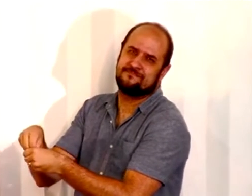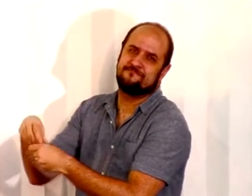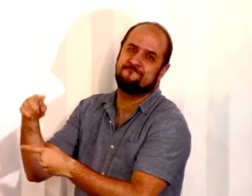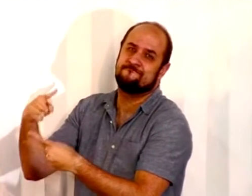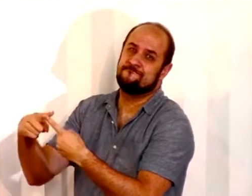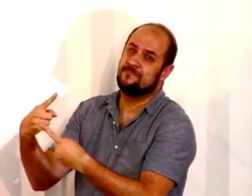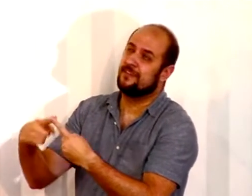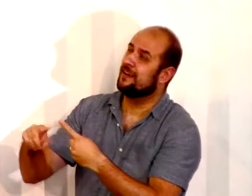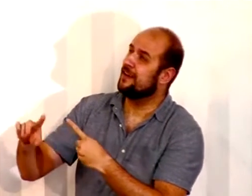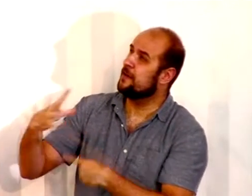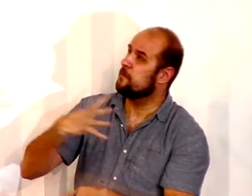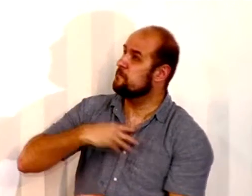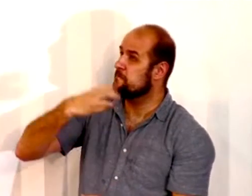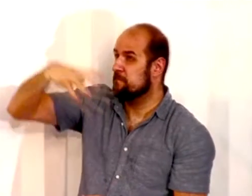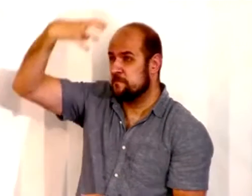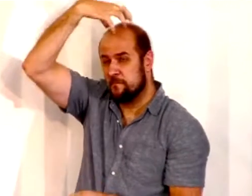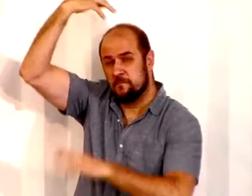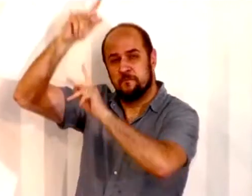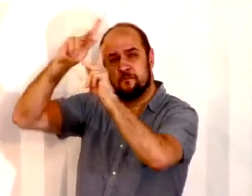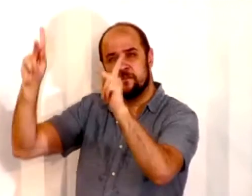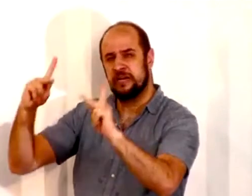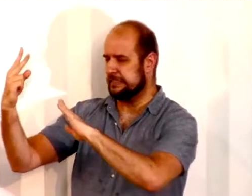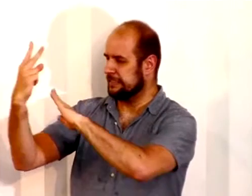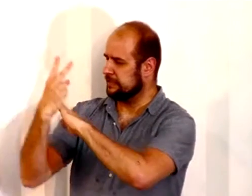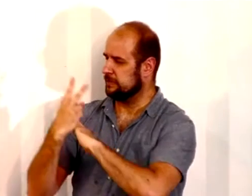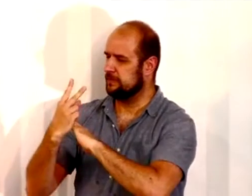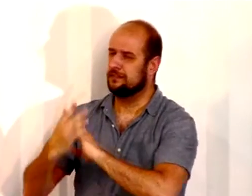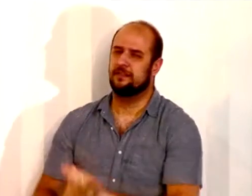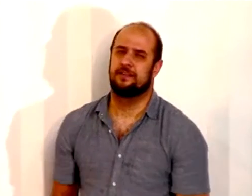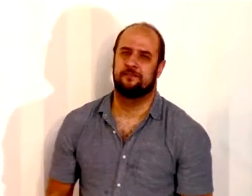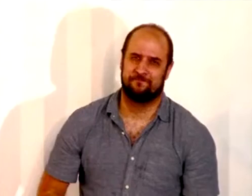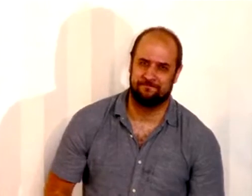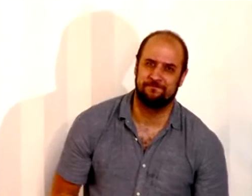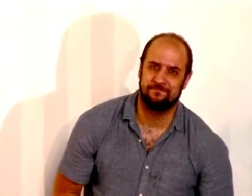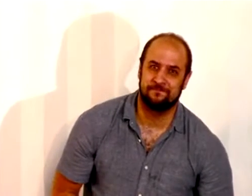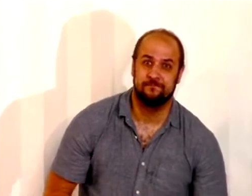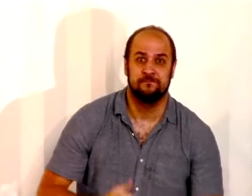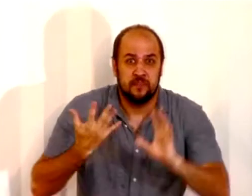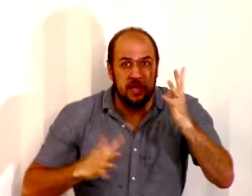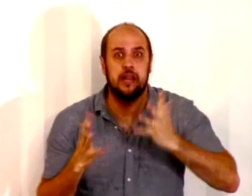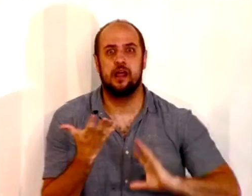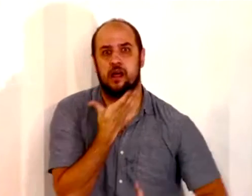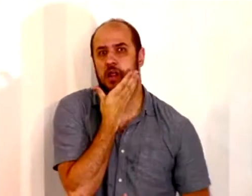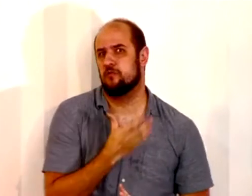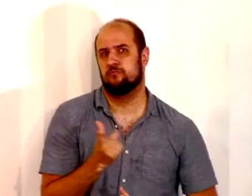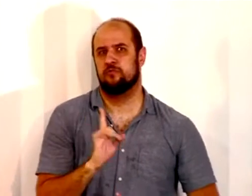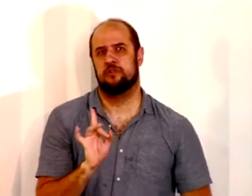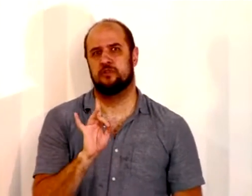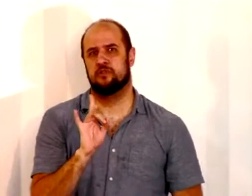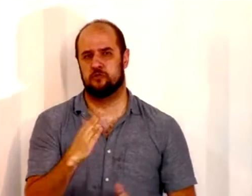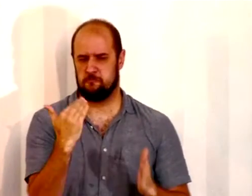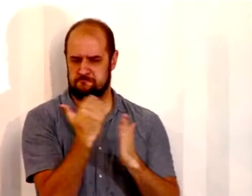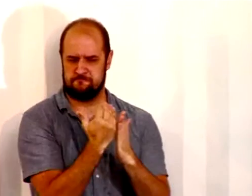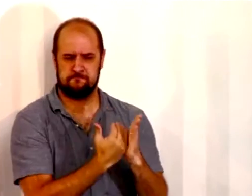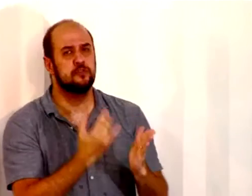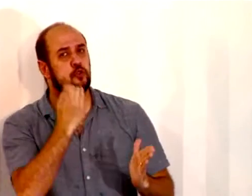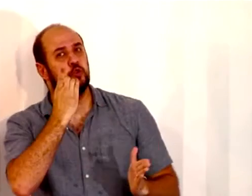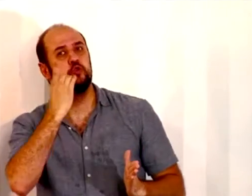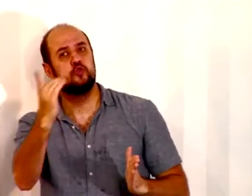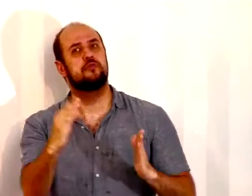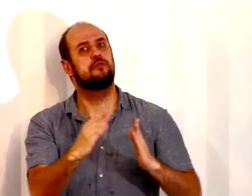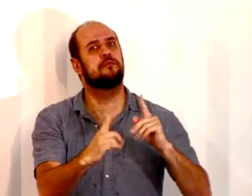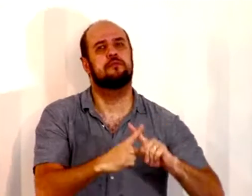de mim. Por isso, querida igreja, celebrar o Natal não é só cumprir um calendário litúrgico da